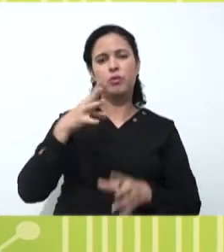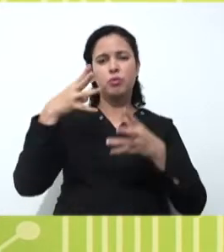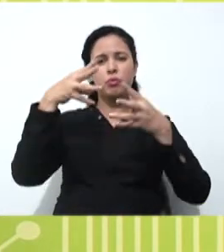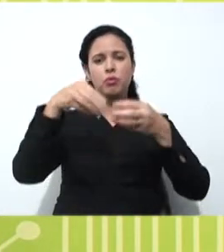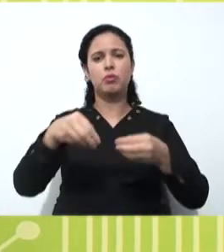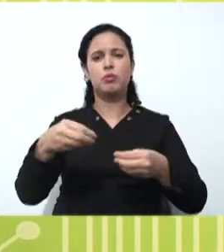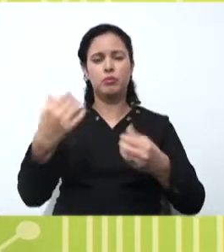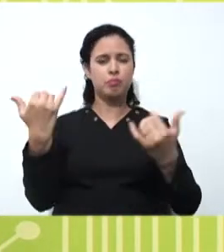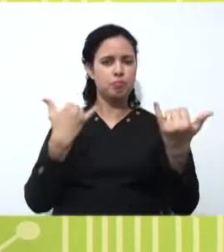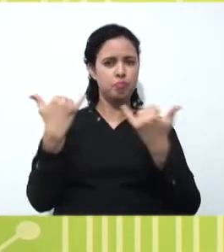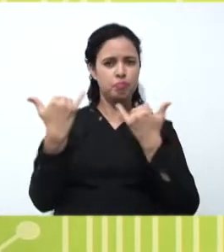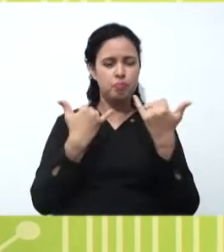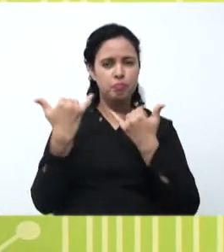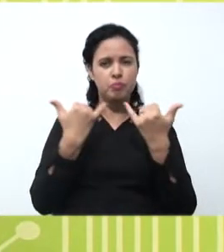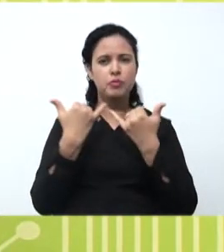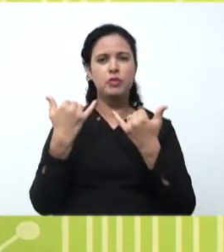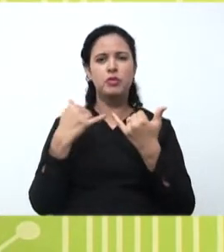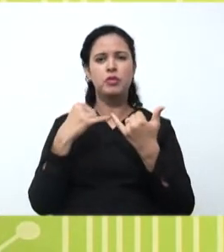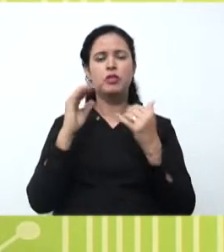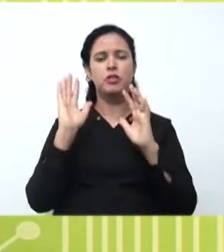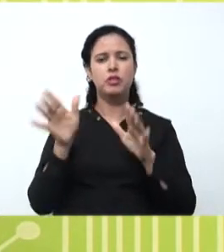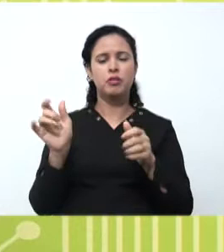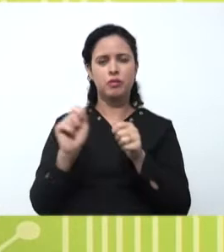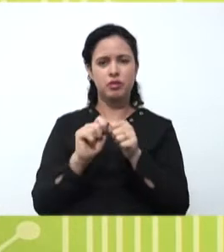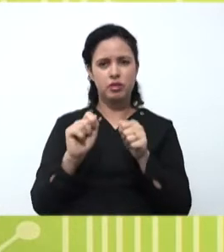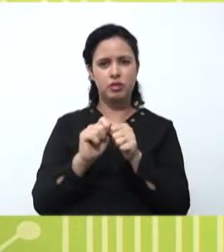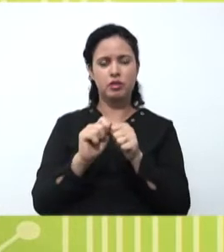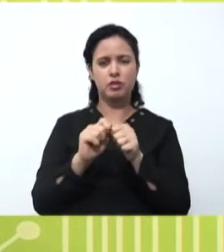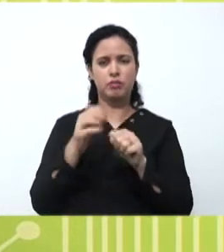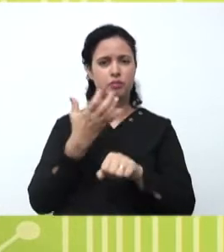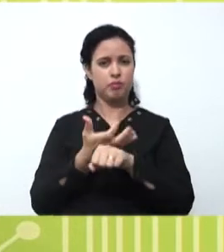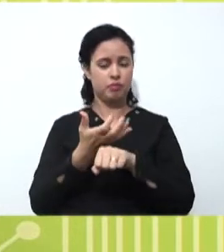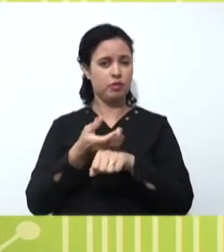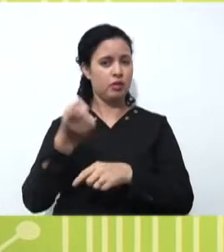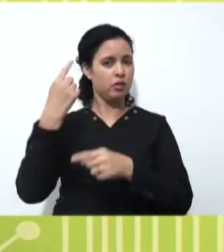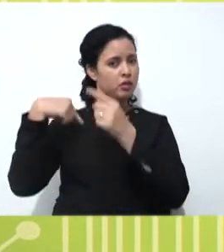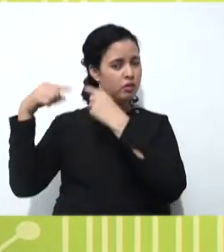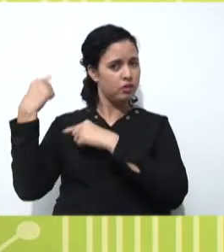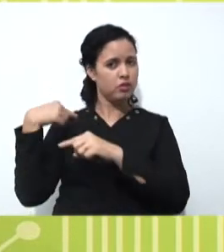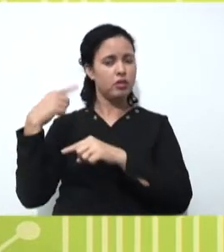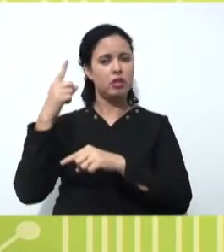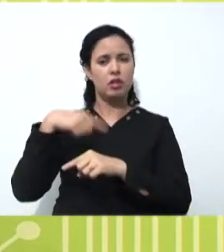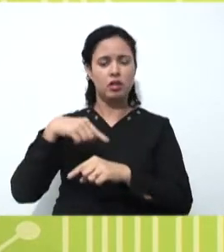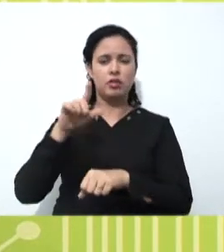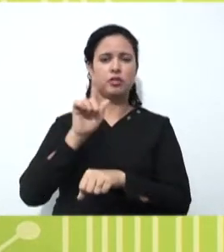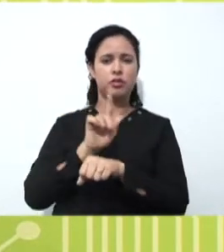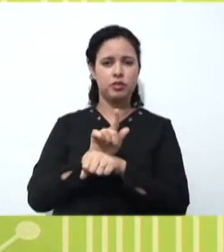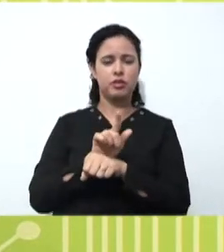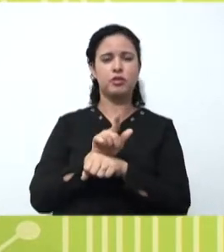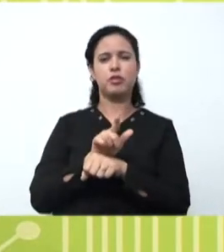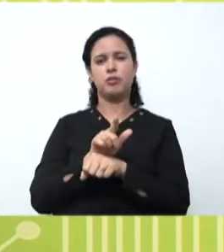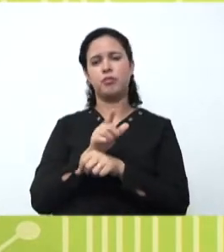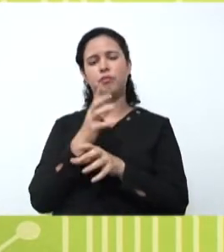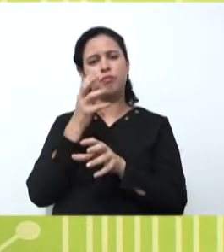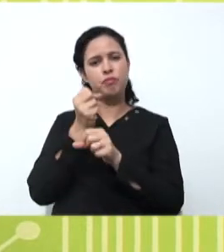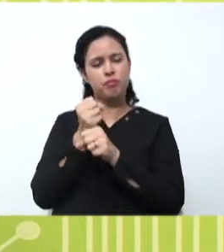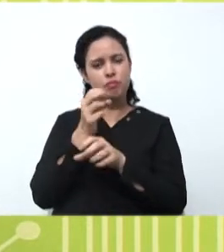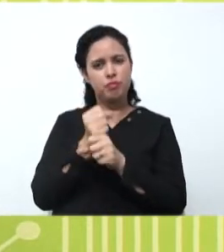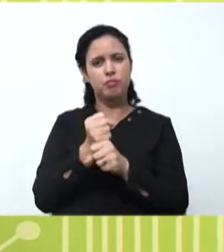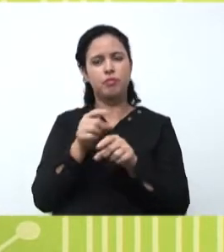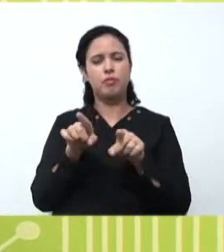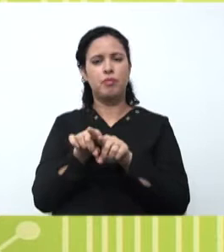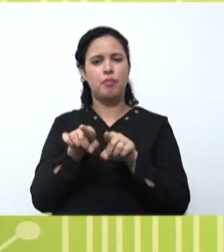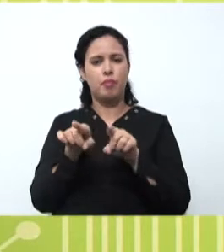que vocês vêm montando durante as outras disciplinas, gestão financeira, fundamentos